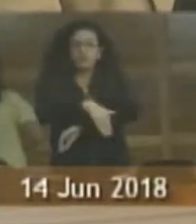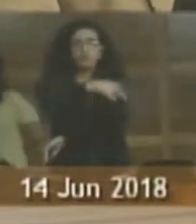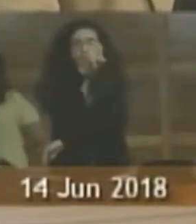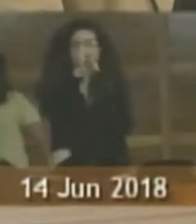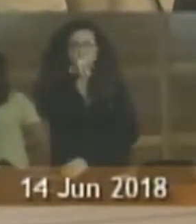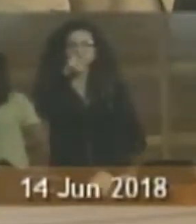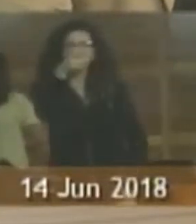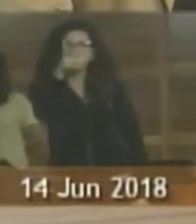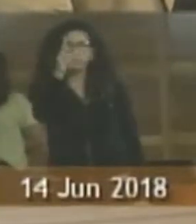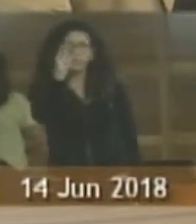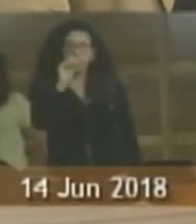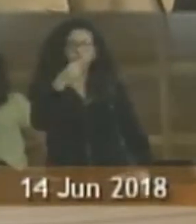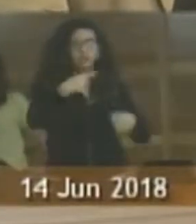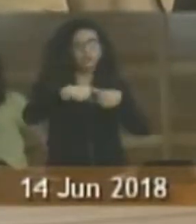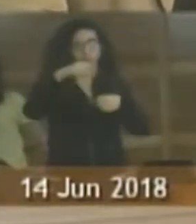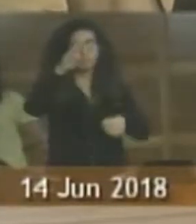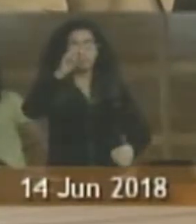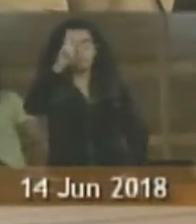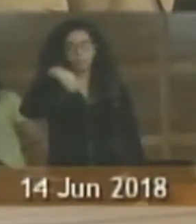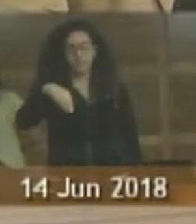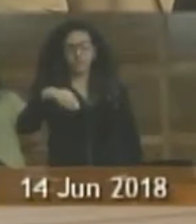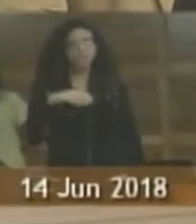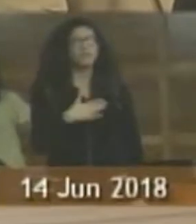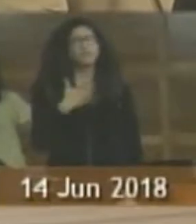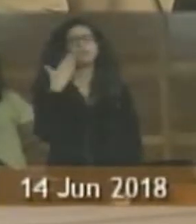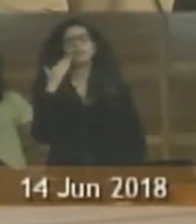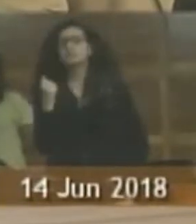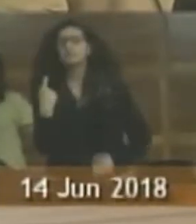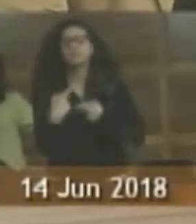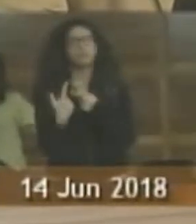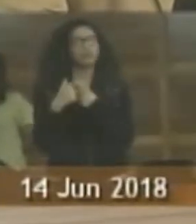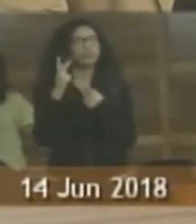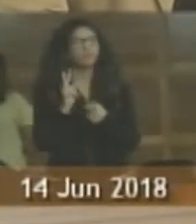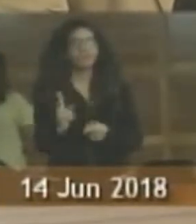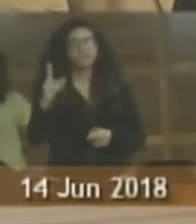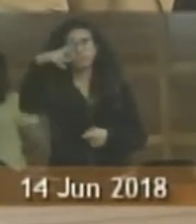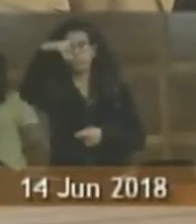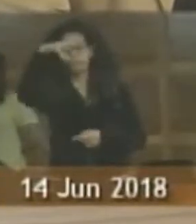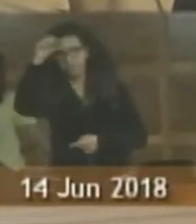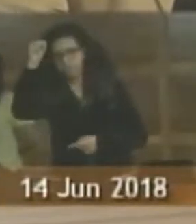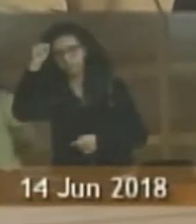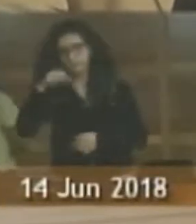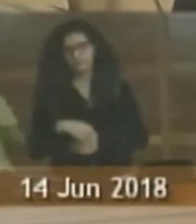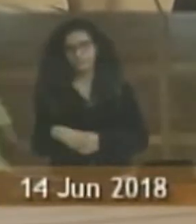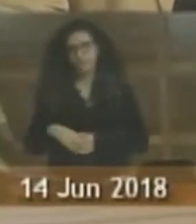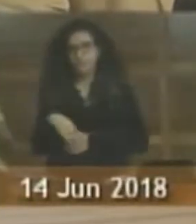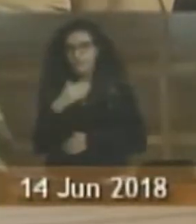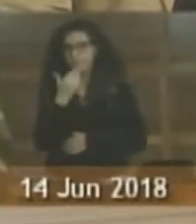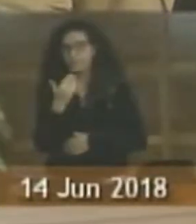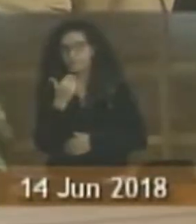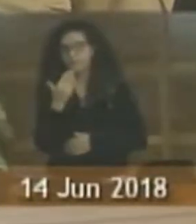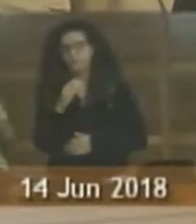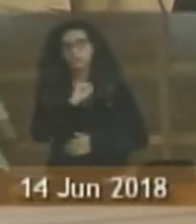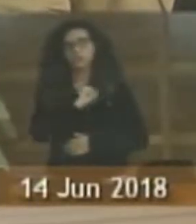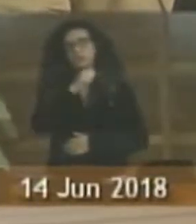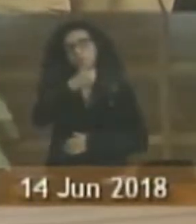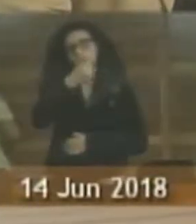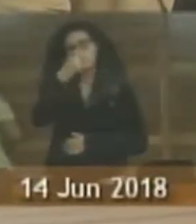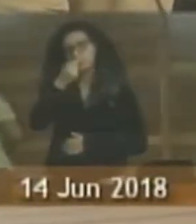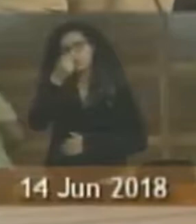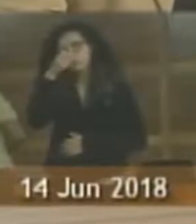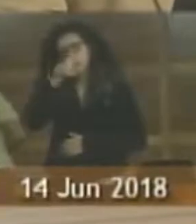Belém, no sentido de avaliar as suas condições quanto às constantes quedas de energia. Indicação número 979